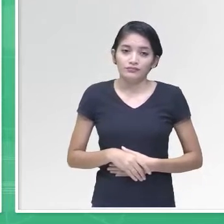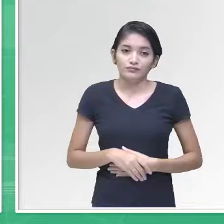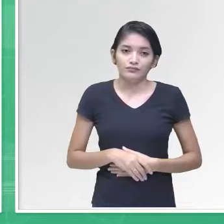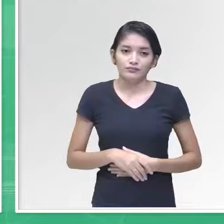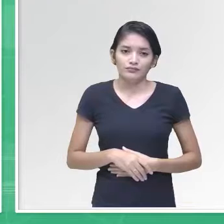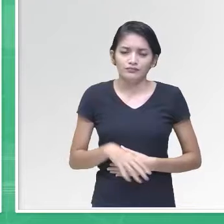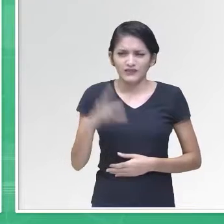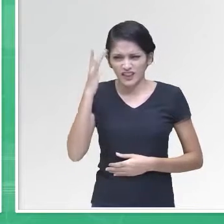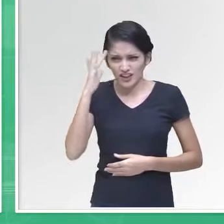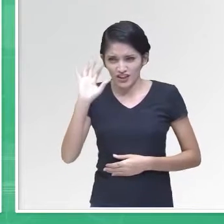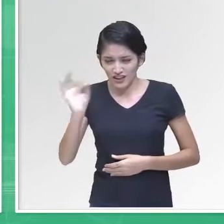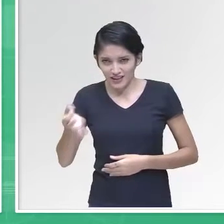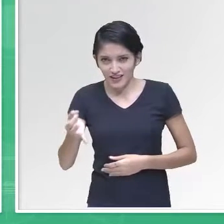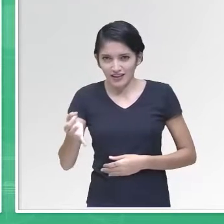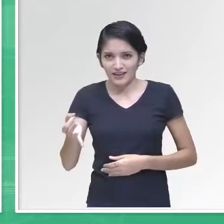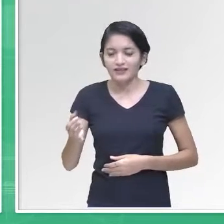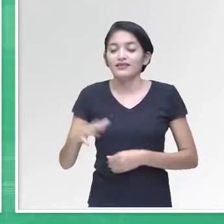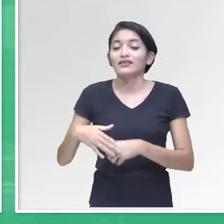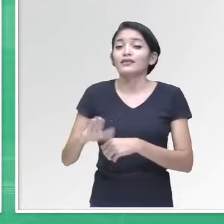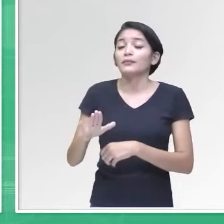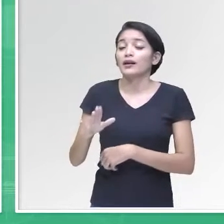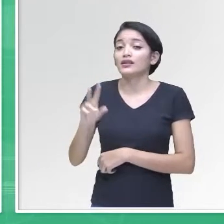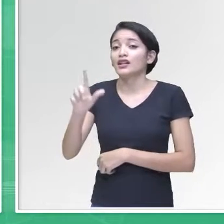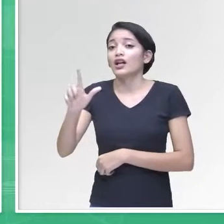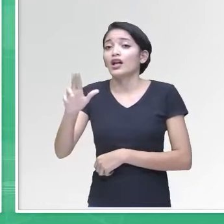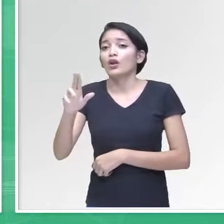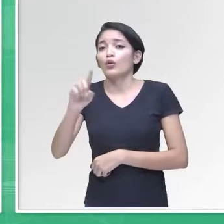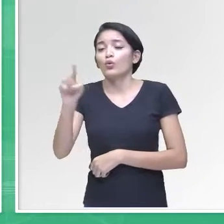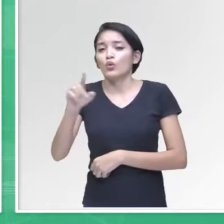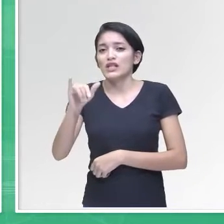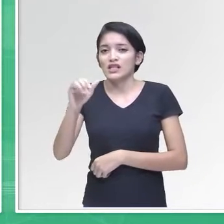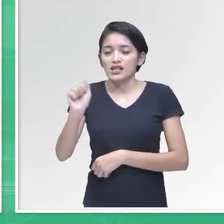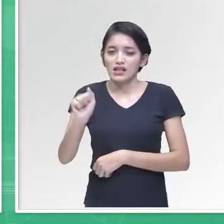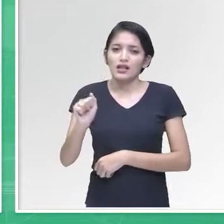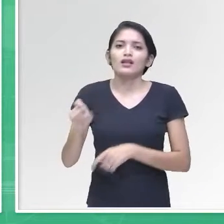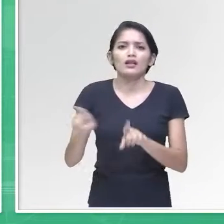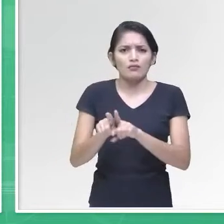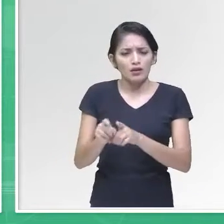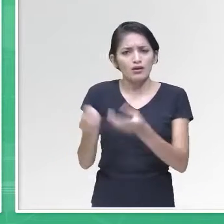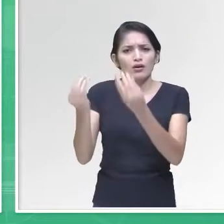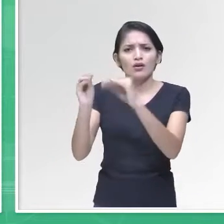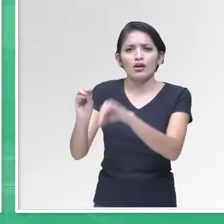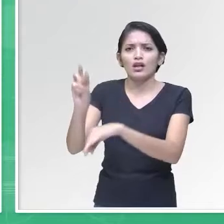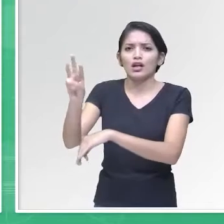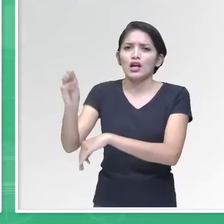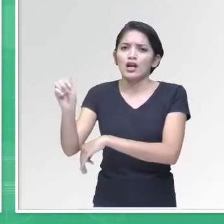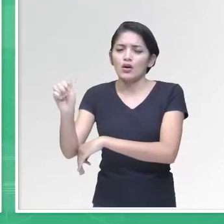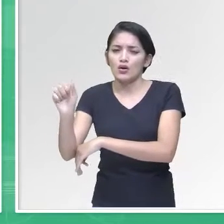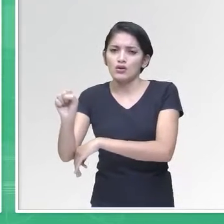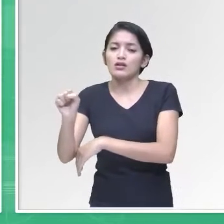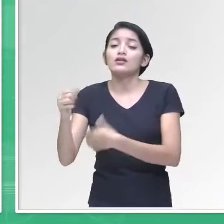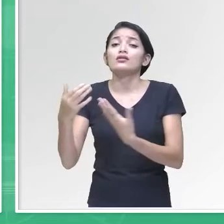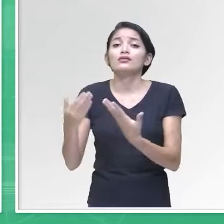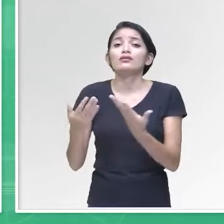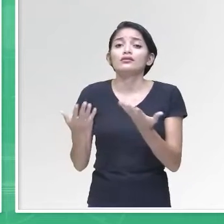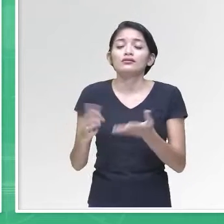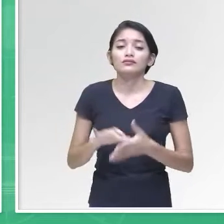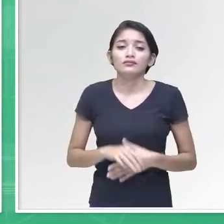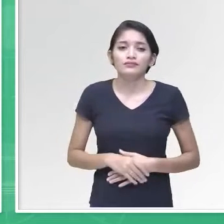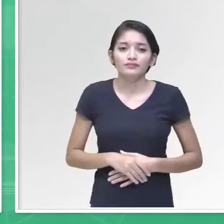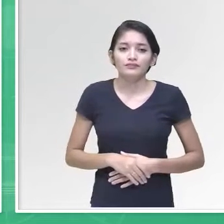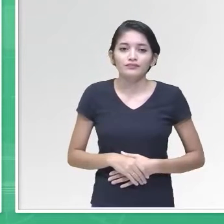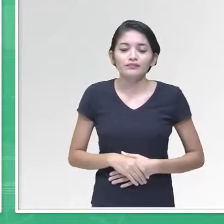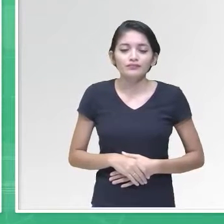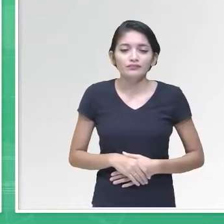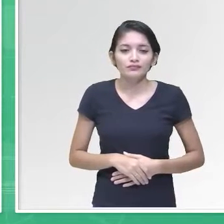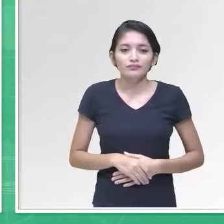Quem mais? Luzia disse were. Jonas tá falando were. E aí, gente? Bom, galera.